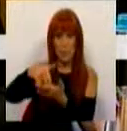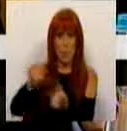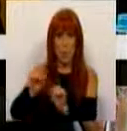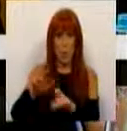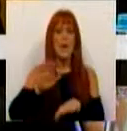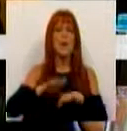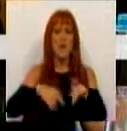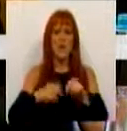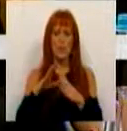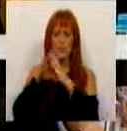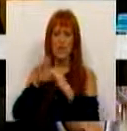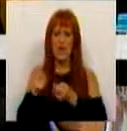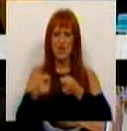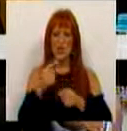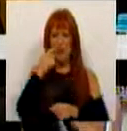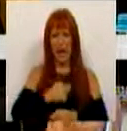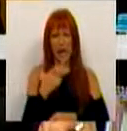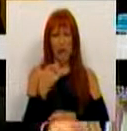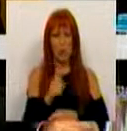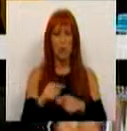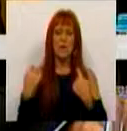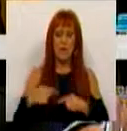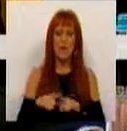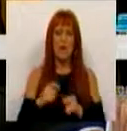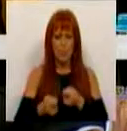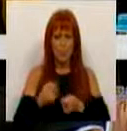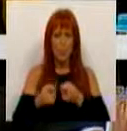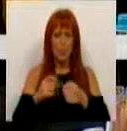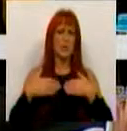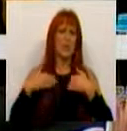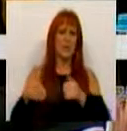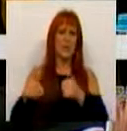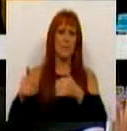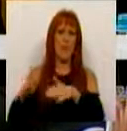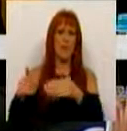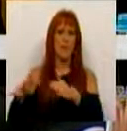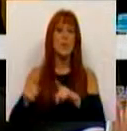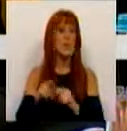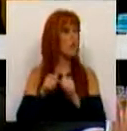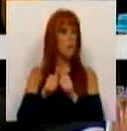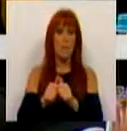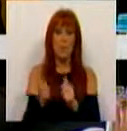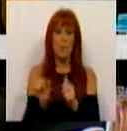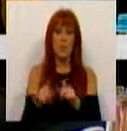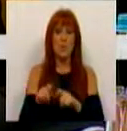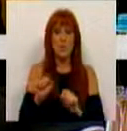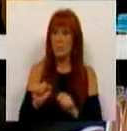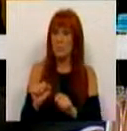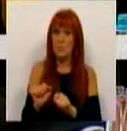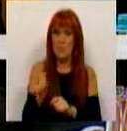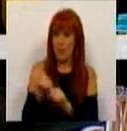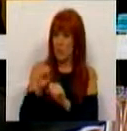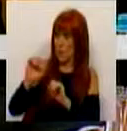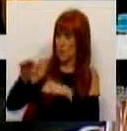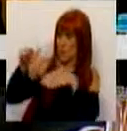por consequência do modelo de gestão errado, têm sido progressivamente abandonados, não cumprindo sequer a sua